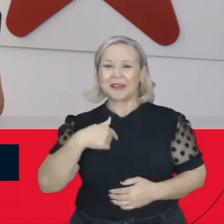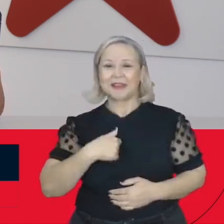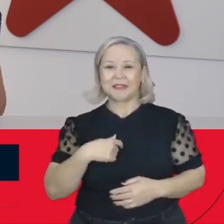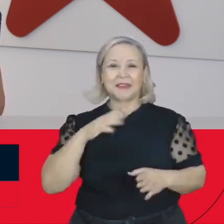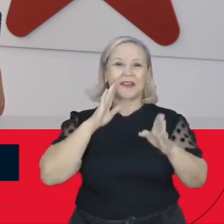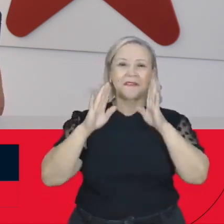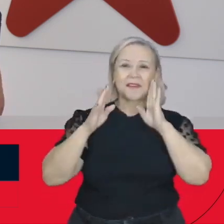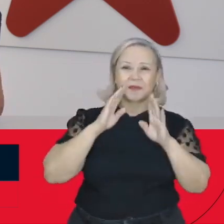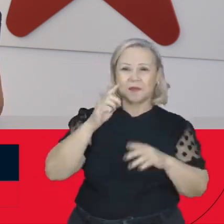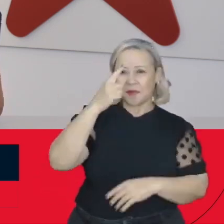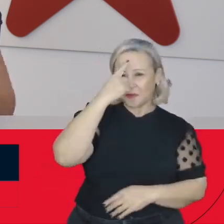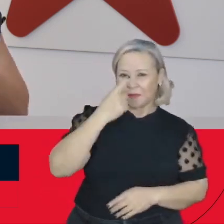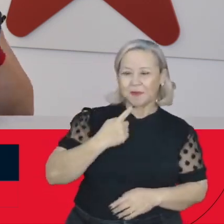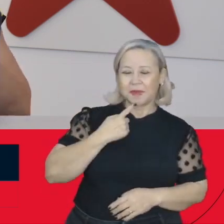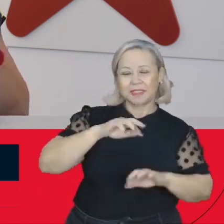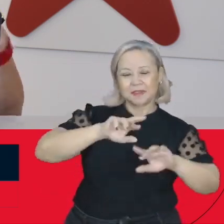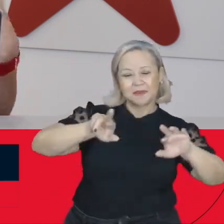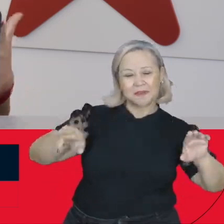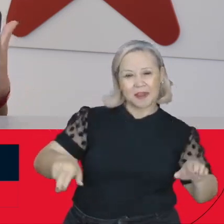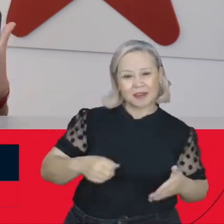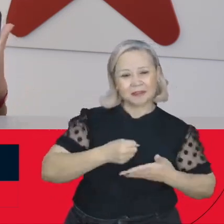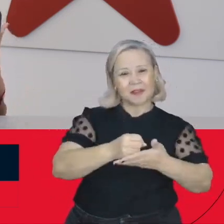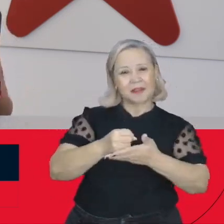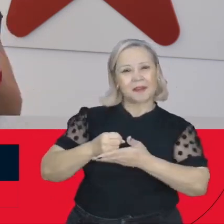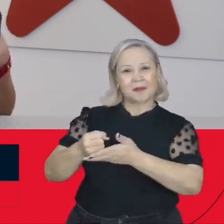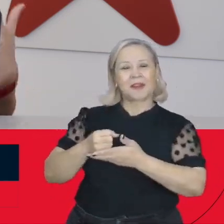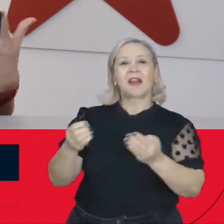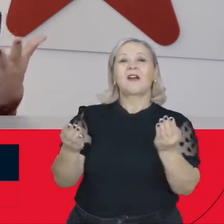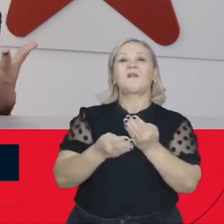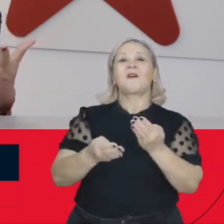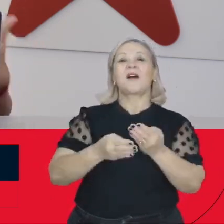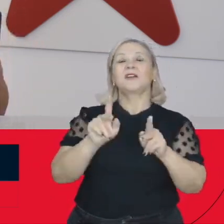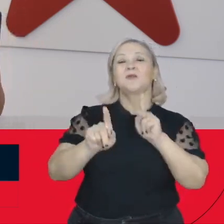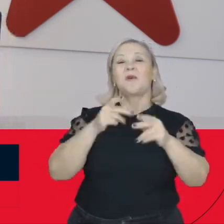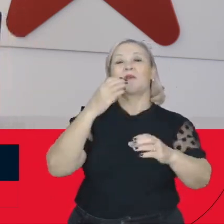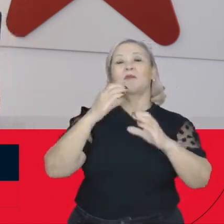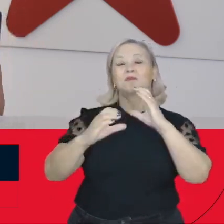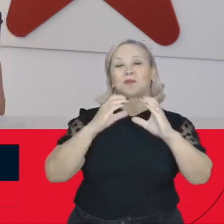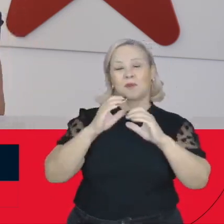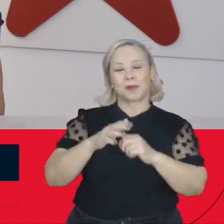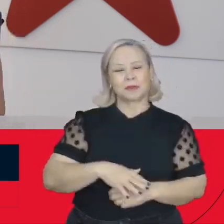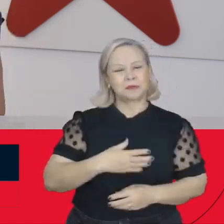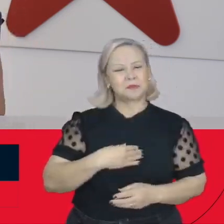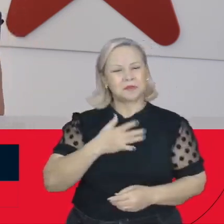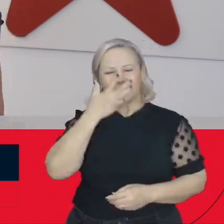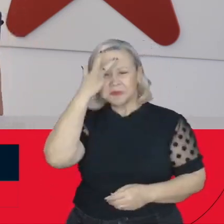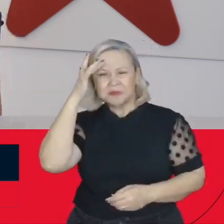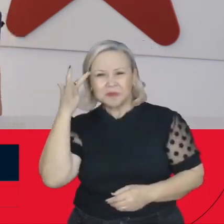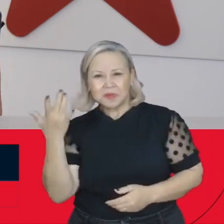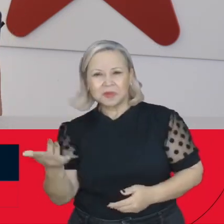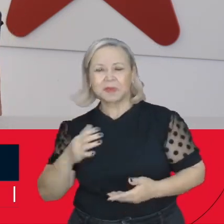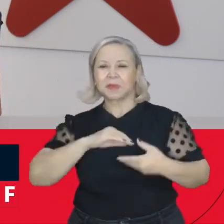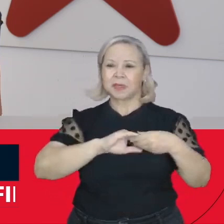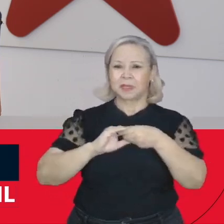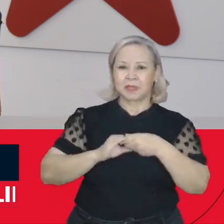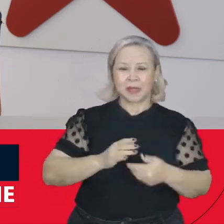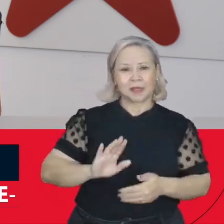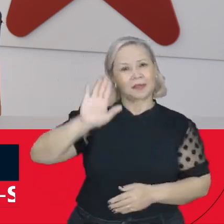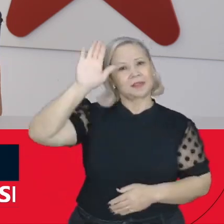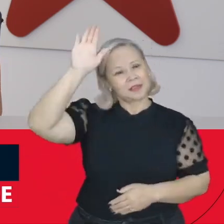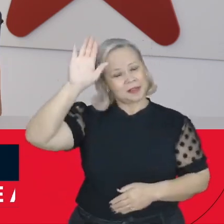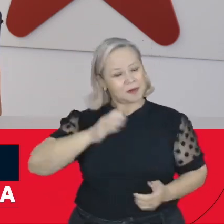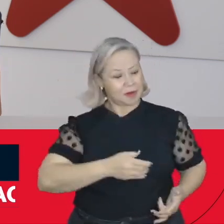bancada e em candidaturas, deixa eu fazer aqui um agradecimento também aos diversos perfis aí de candidatos e candidatas do Estado e